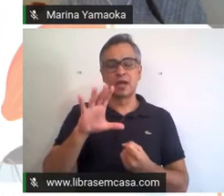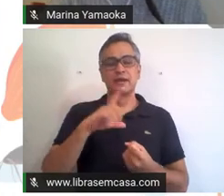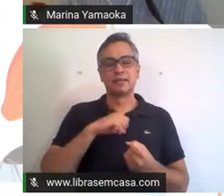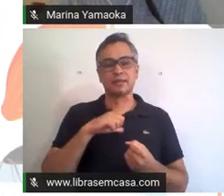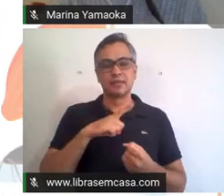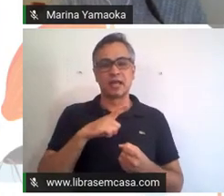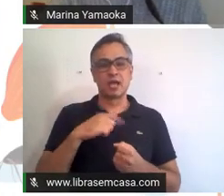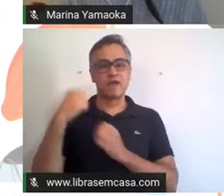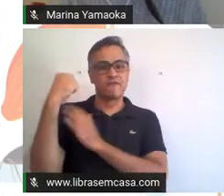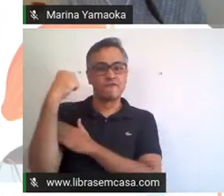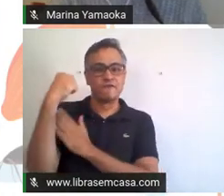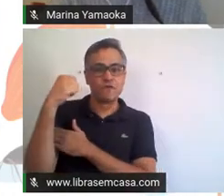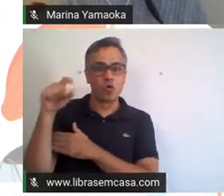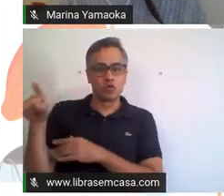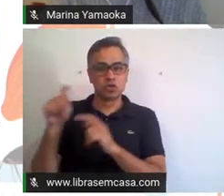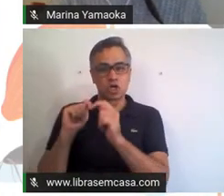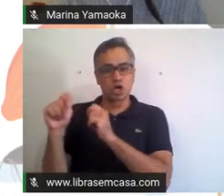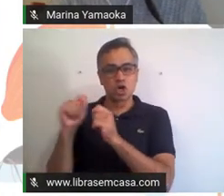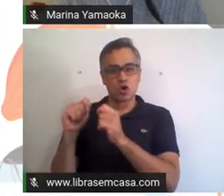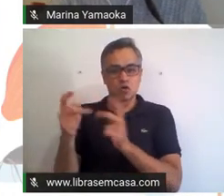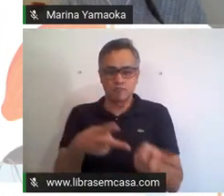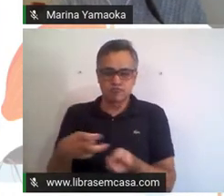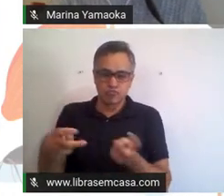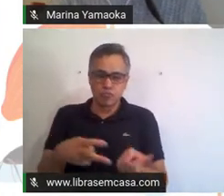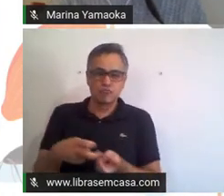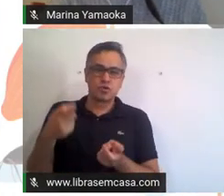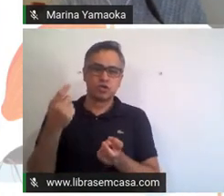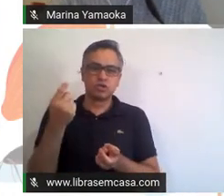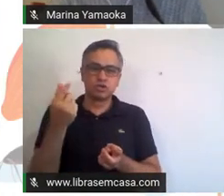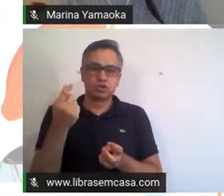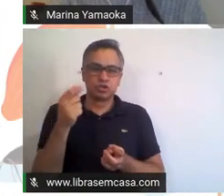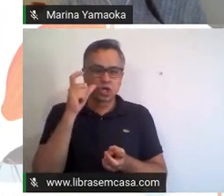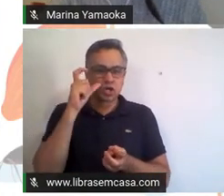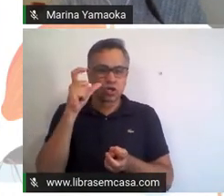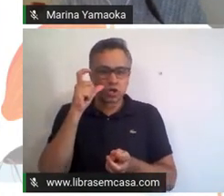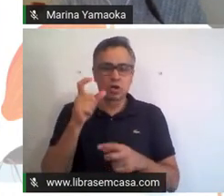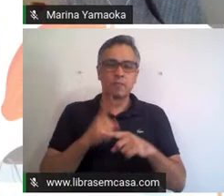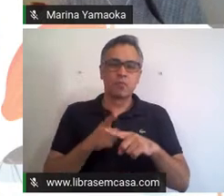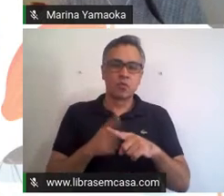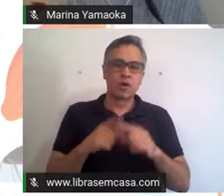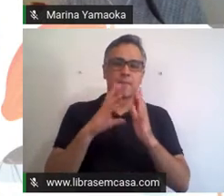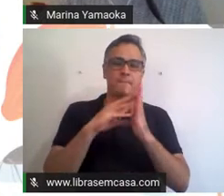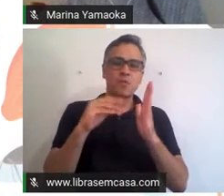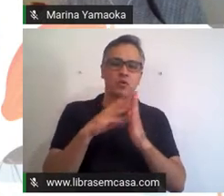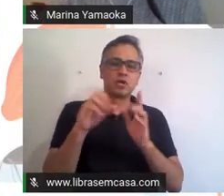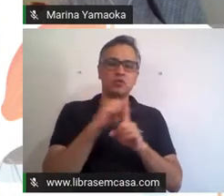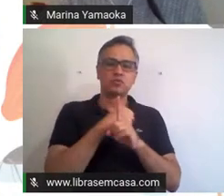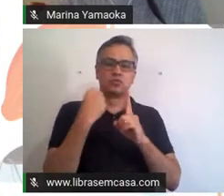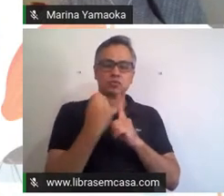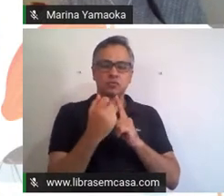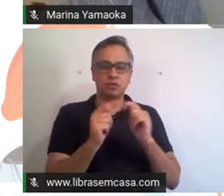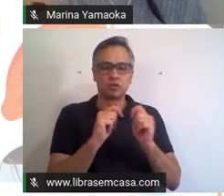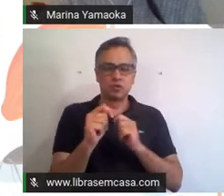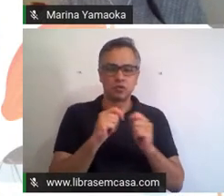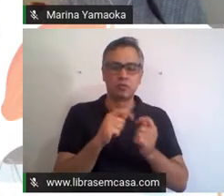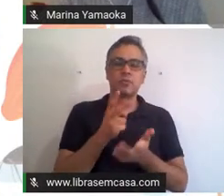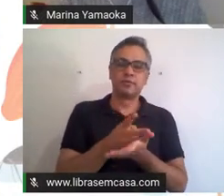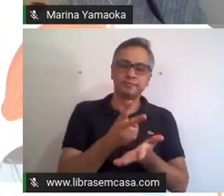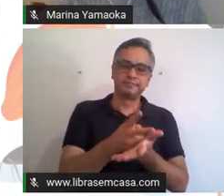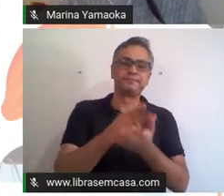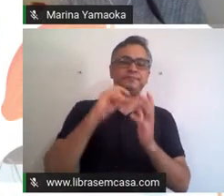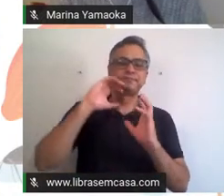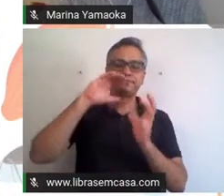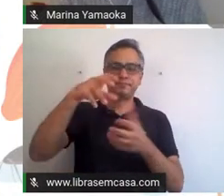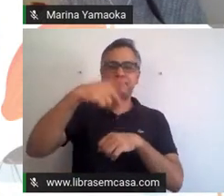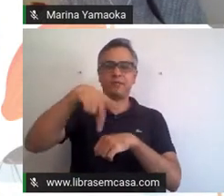ganham muito dinheiro com o atual modelo socioeconômico que predomina no nosso planeta e no nosso país, eles não